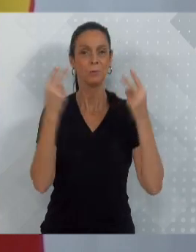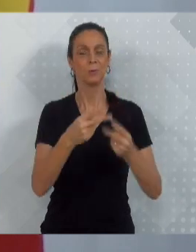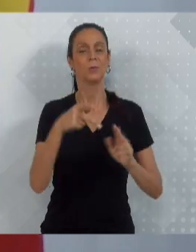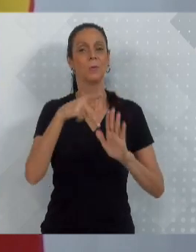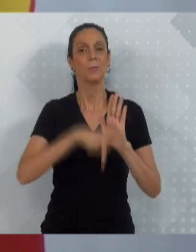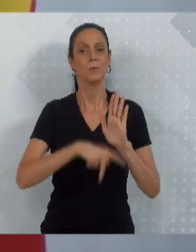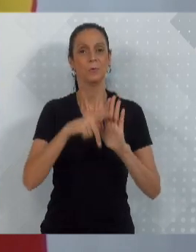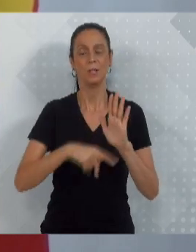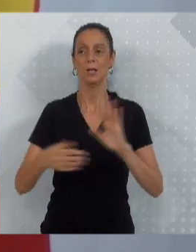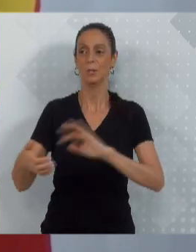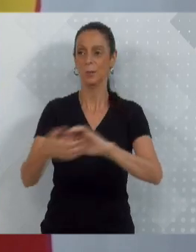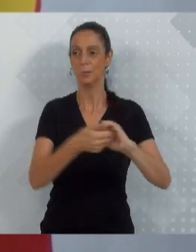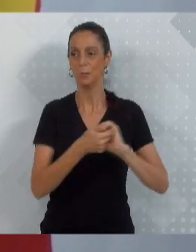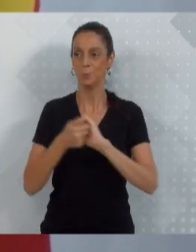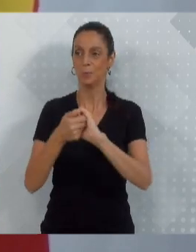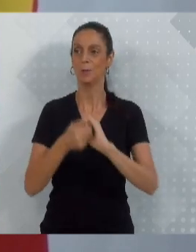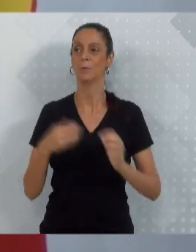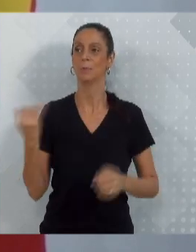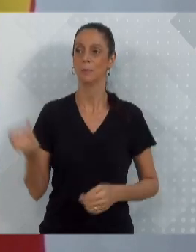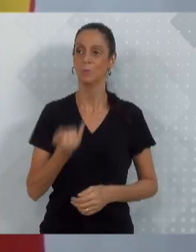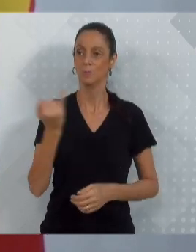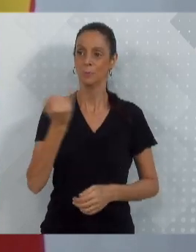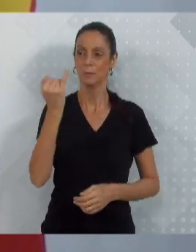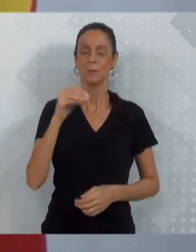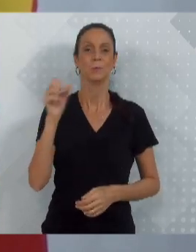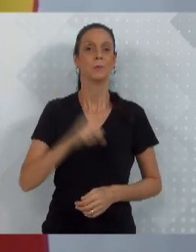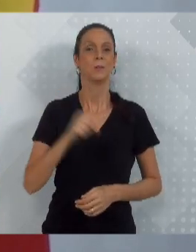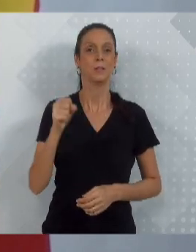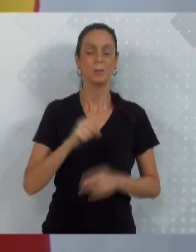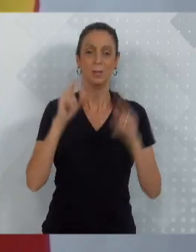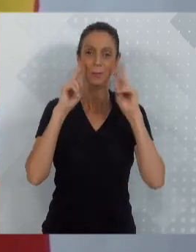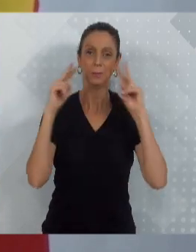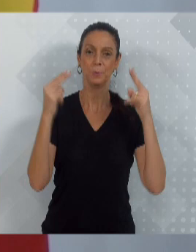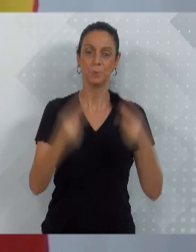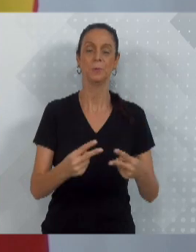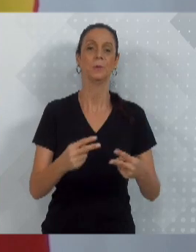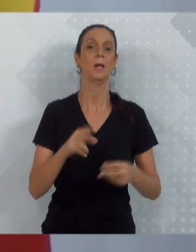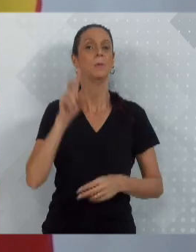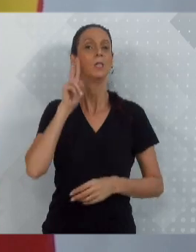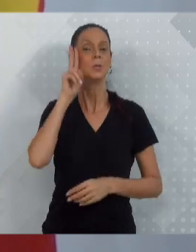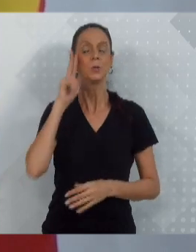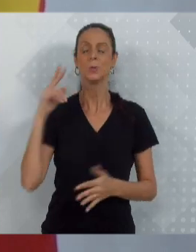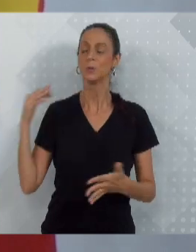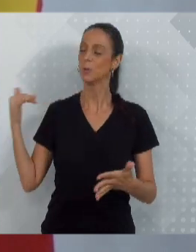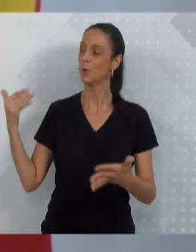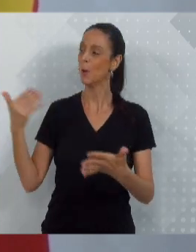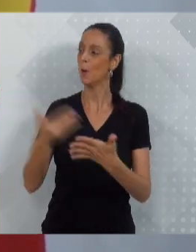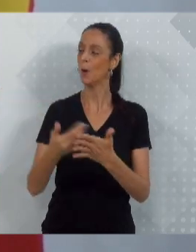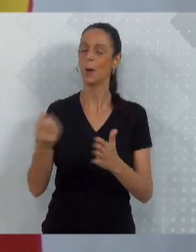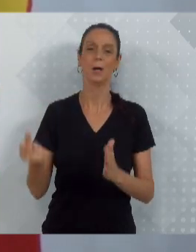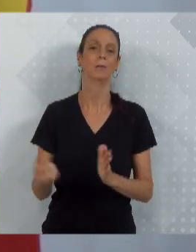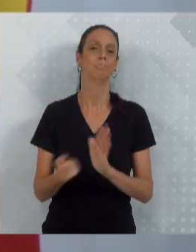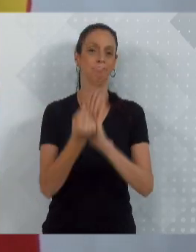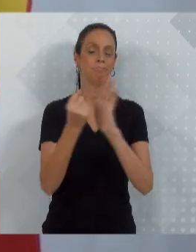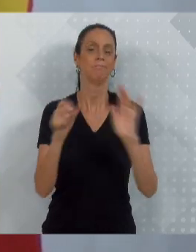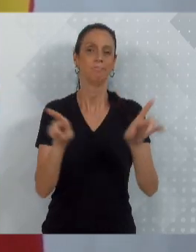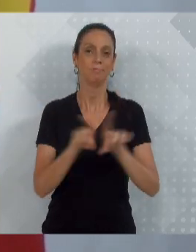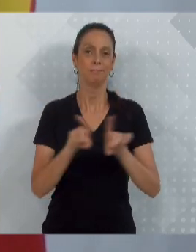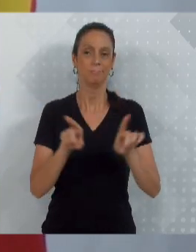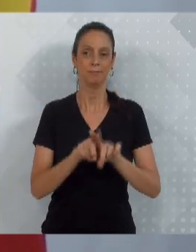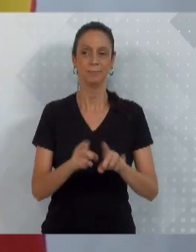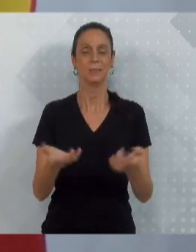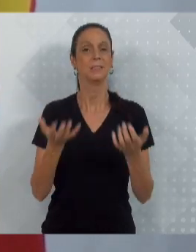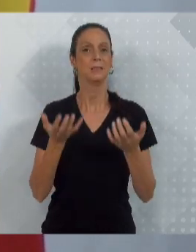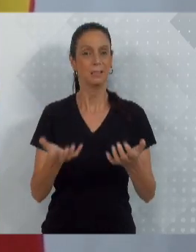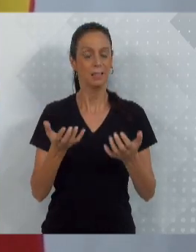do cooperativismo, que é muito importante, sim, um reconhecimento, uma justiça histórica que a gente fez nessa manhã. Quero também,